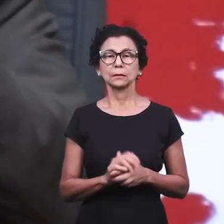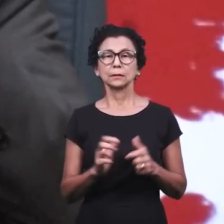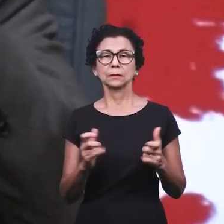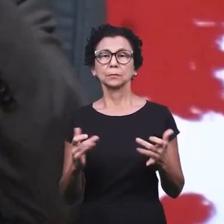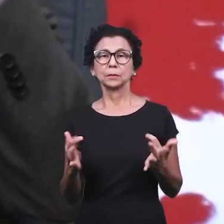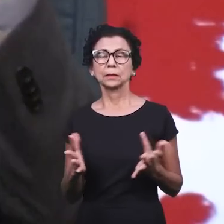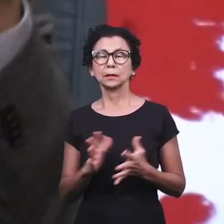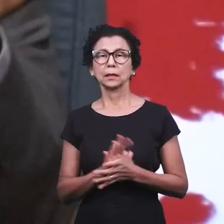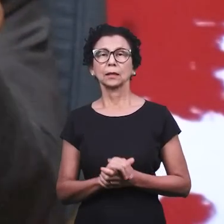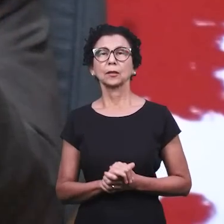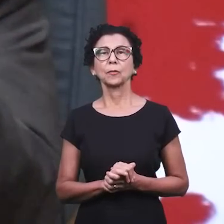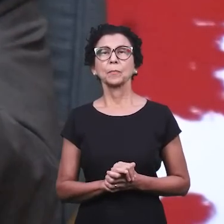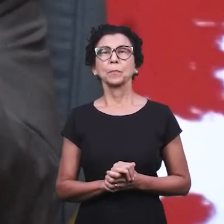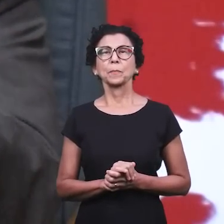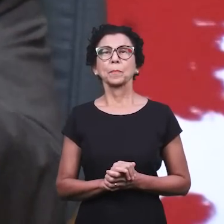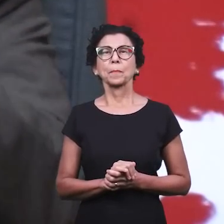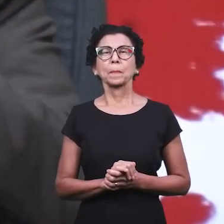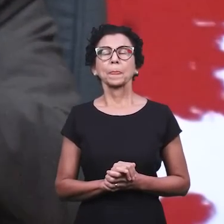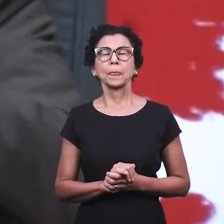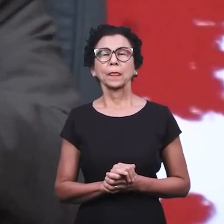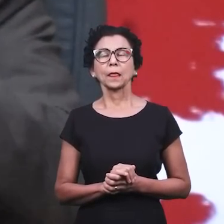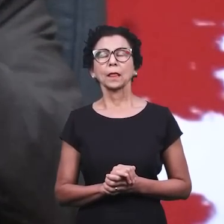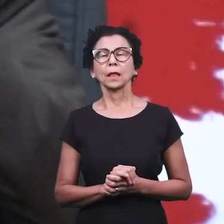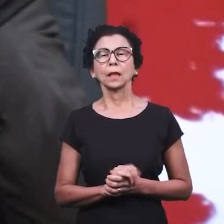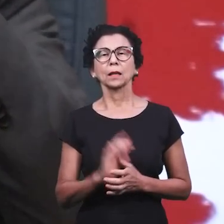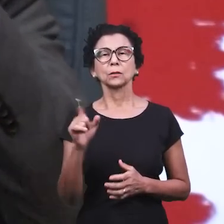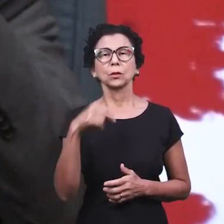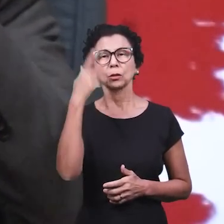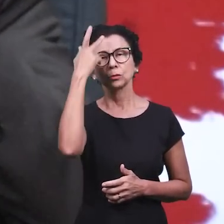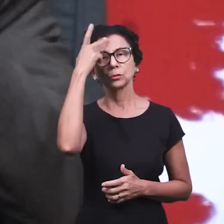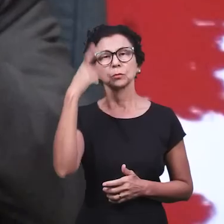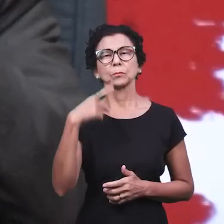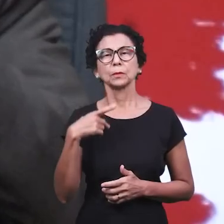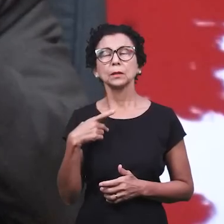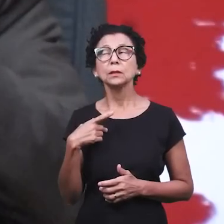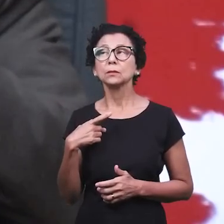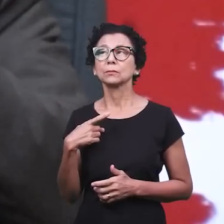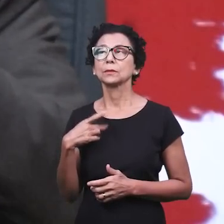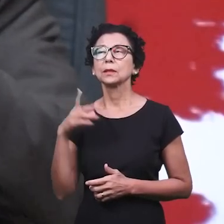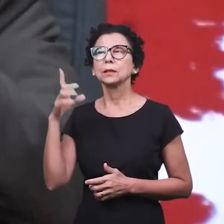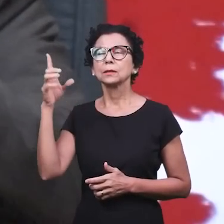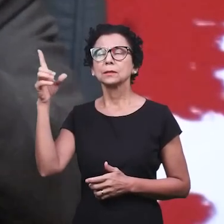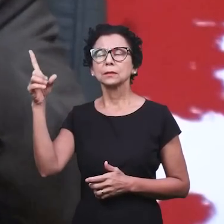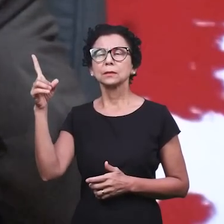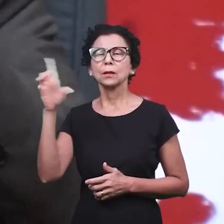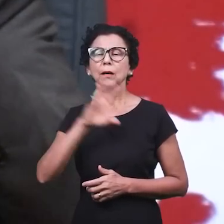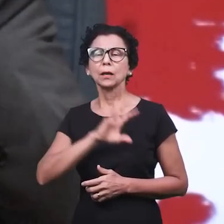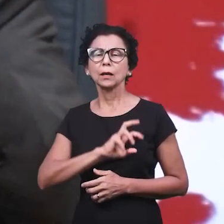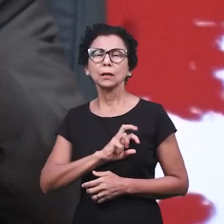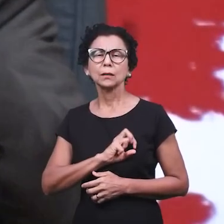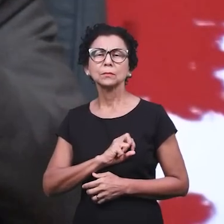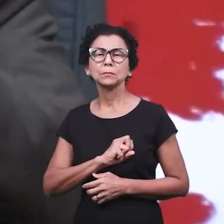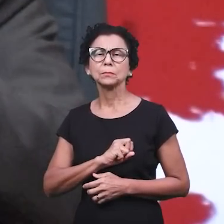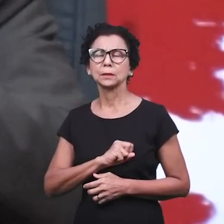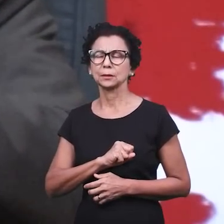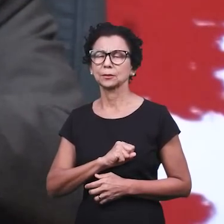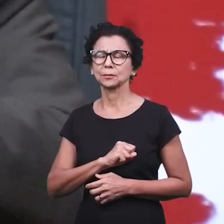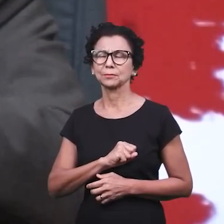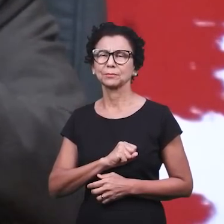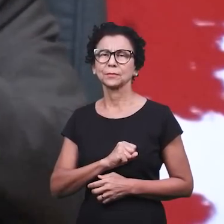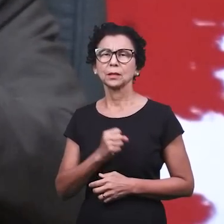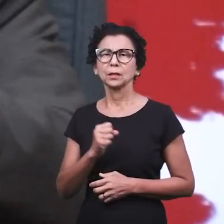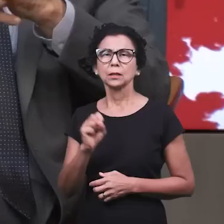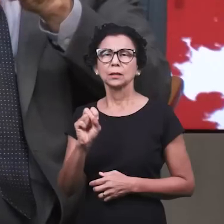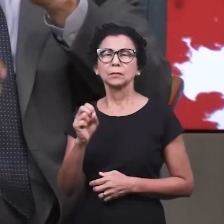é a coroa, dizer, da obra criadora, quer dizer, a coisa mais importante da obra criadora de Deus, o homem, porque Deus